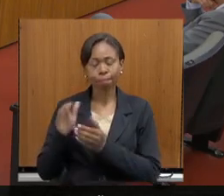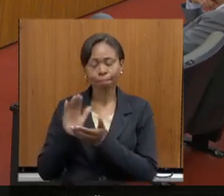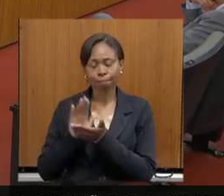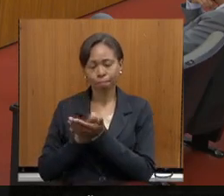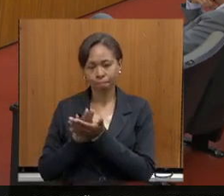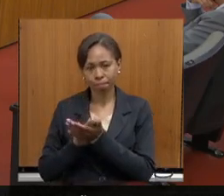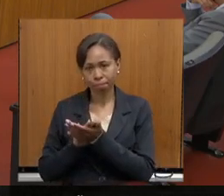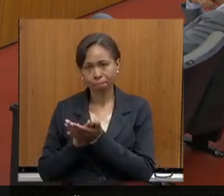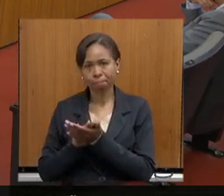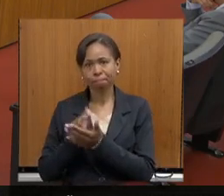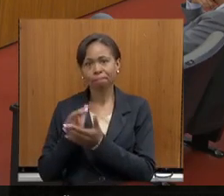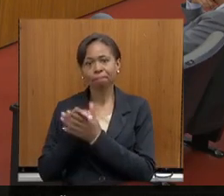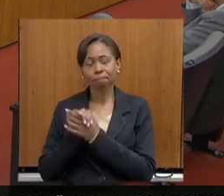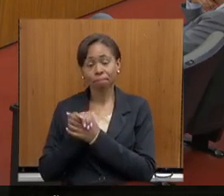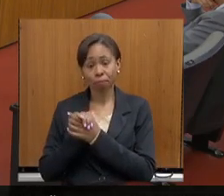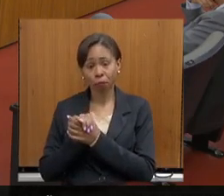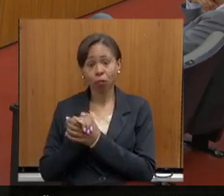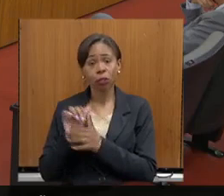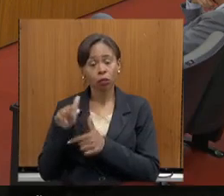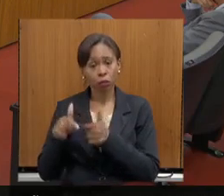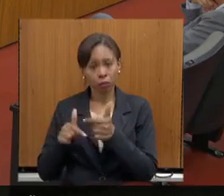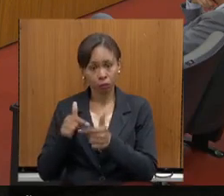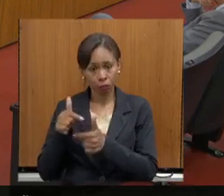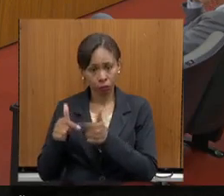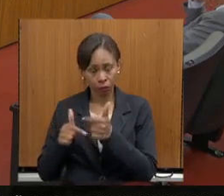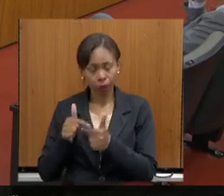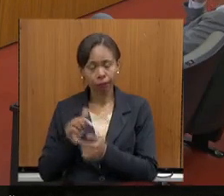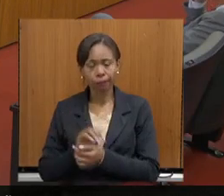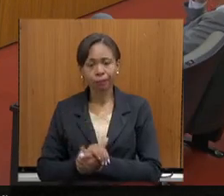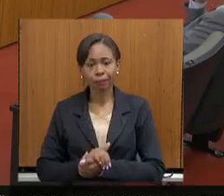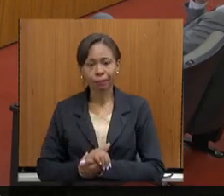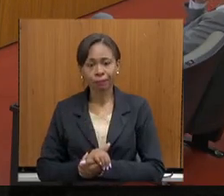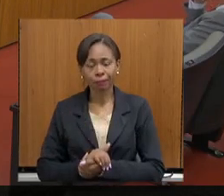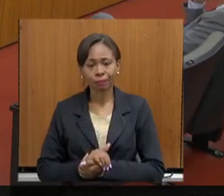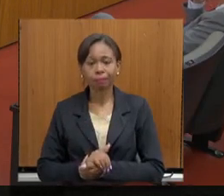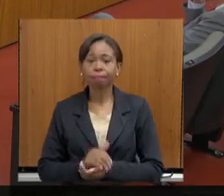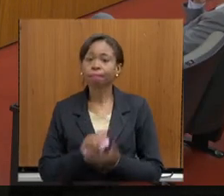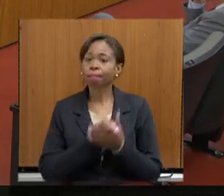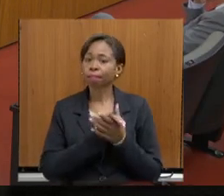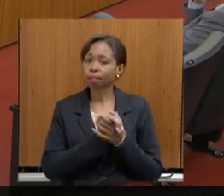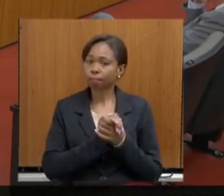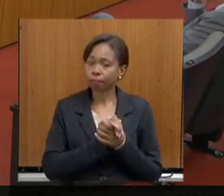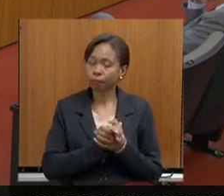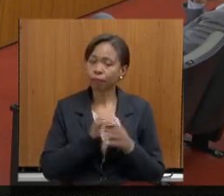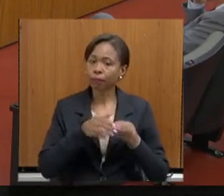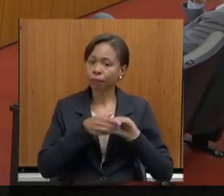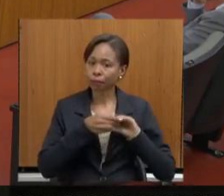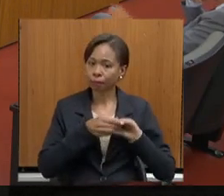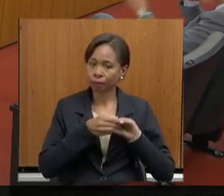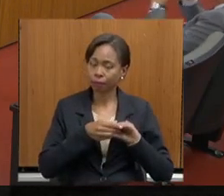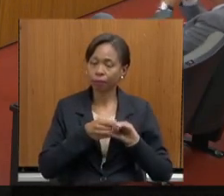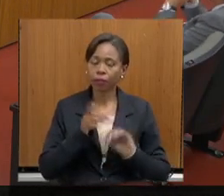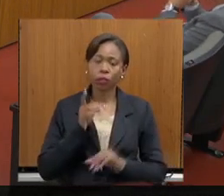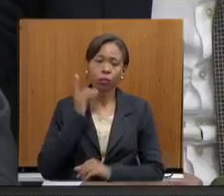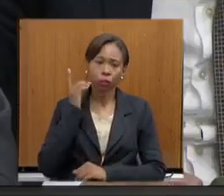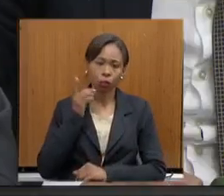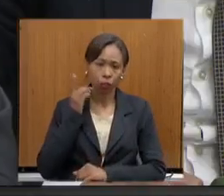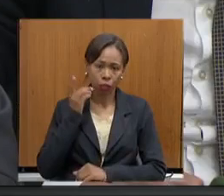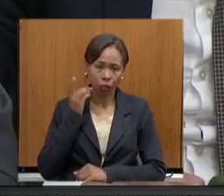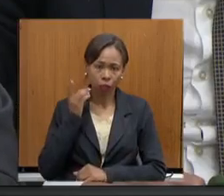do seu trabalho saudar senhores e senhoras deputadas para dar o